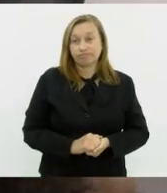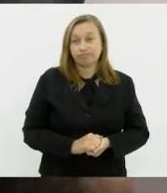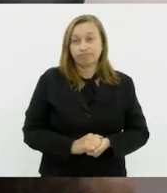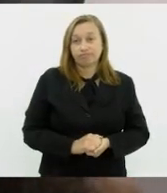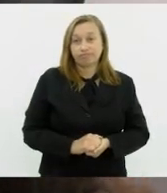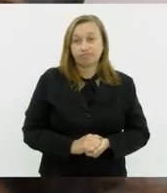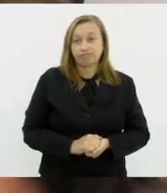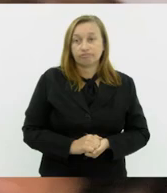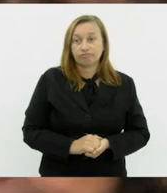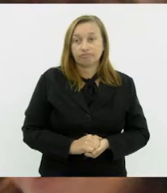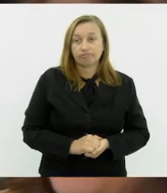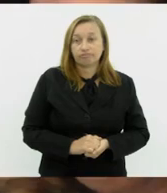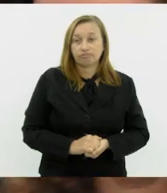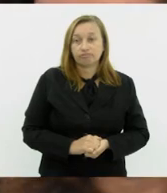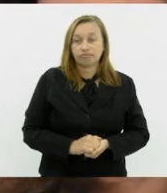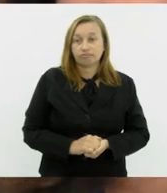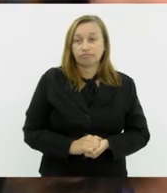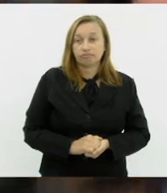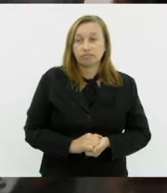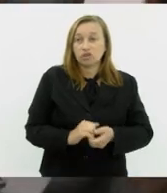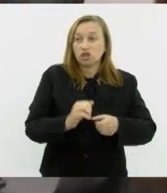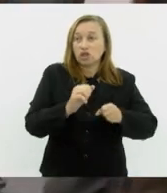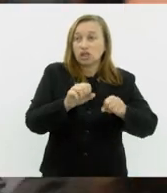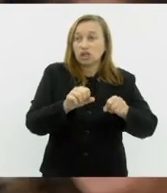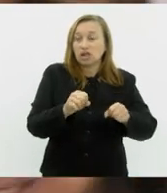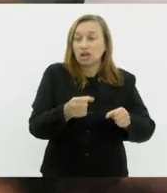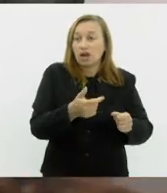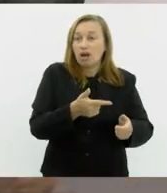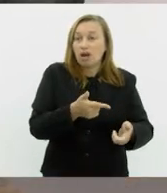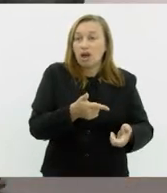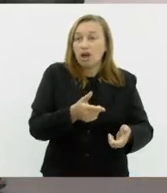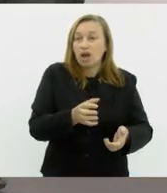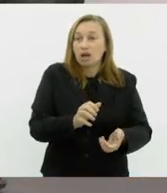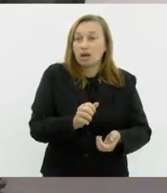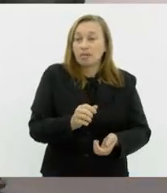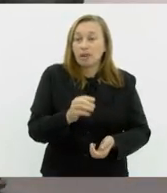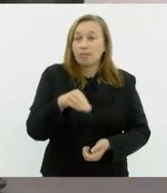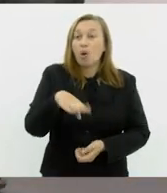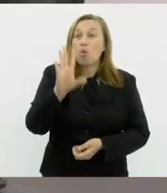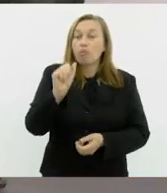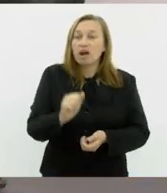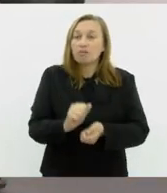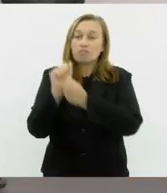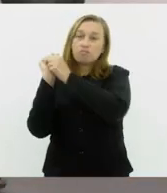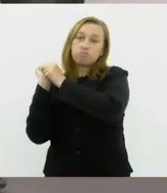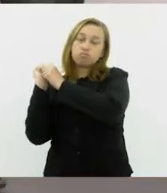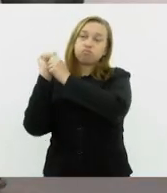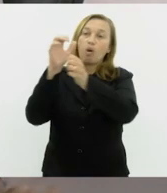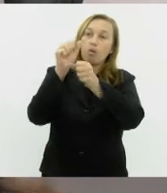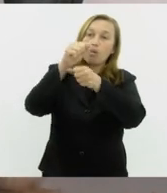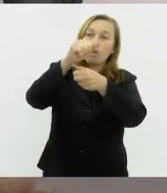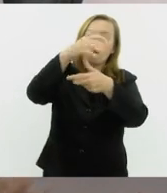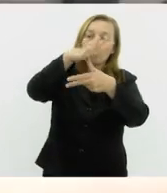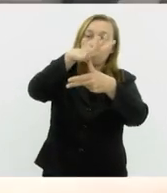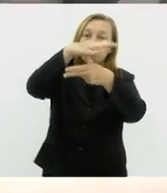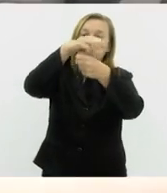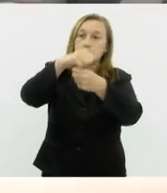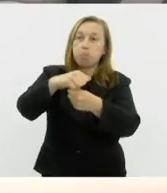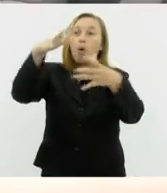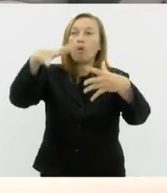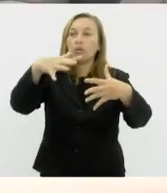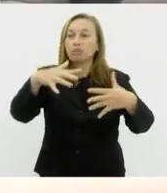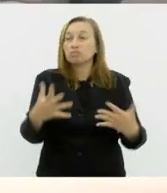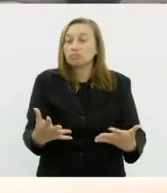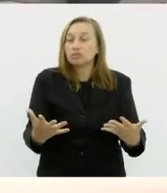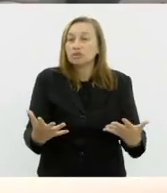Abatê-los em pleno voo? Com bazucas antiaéreas? Então, a gente também tem que ter uma ideia. Cada um que